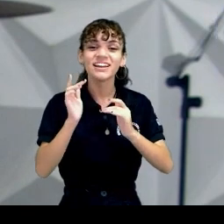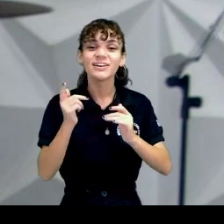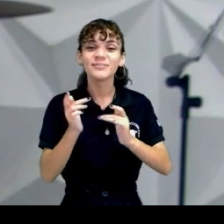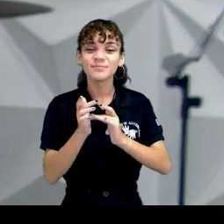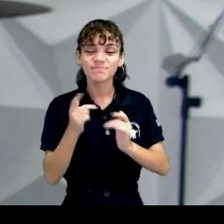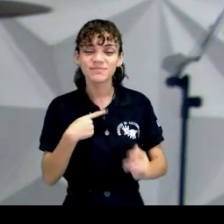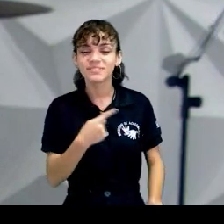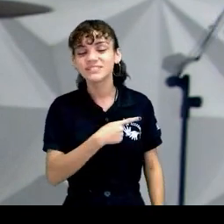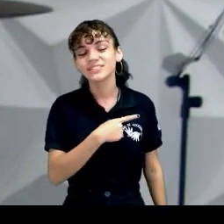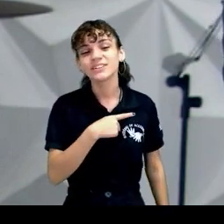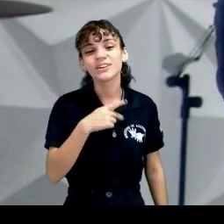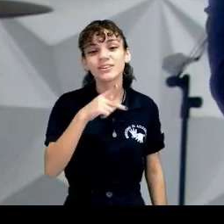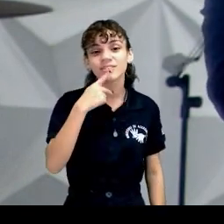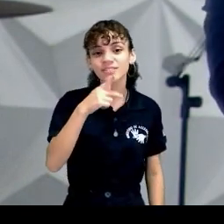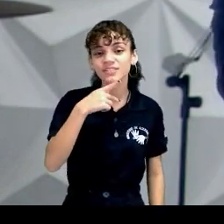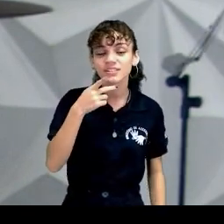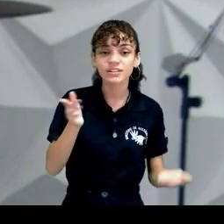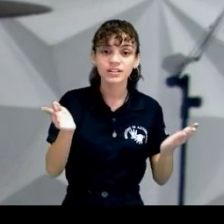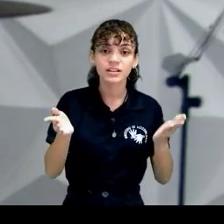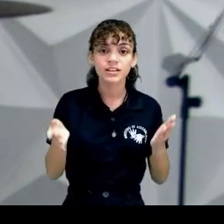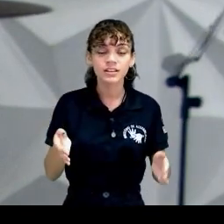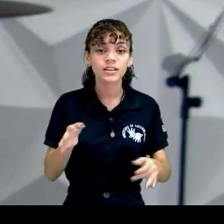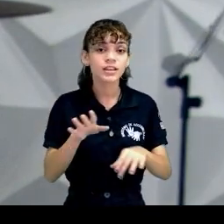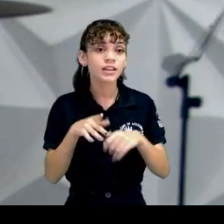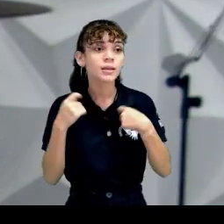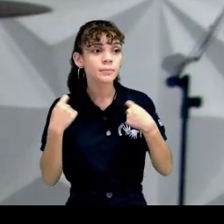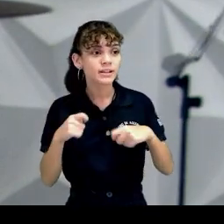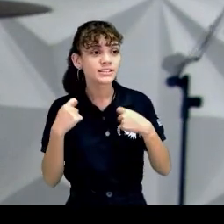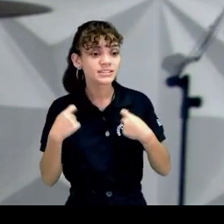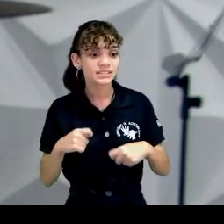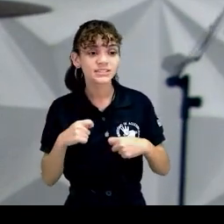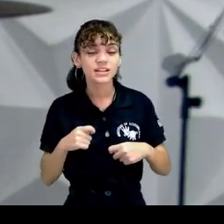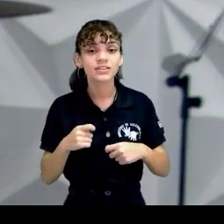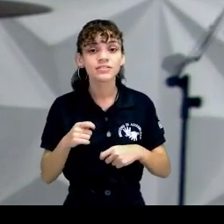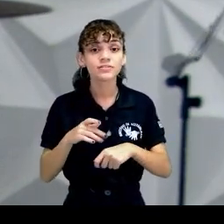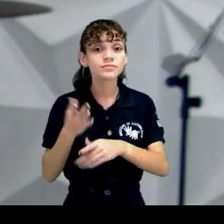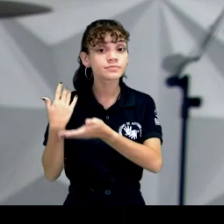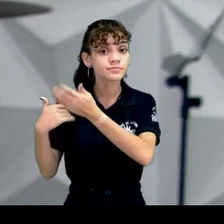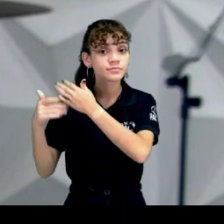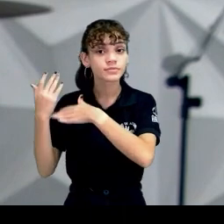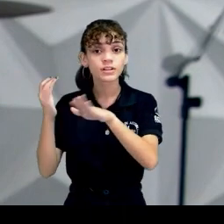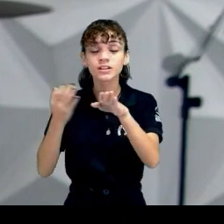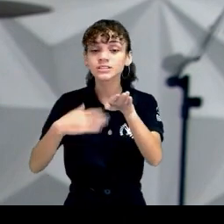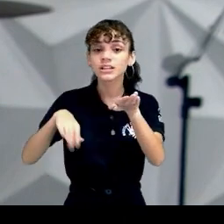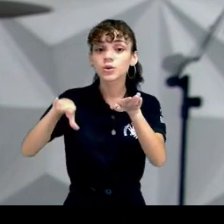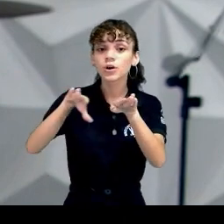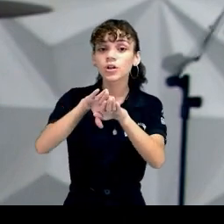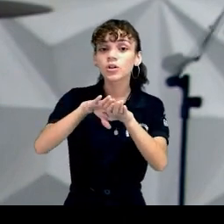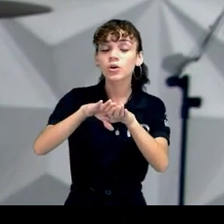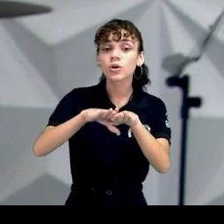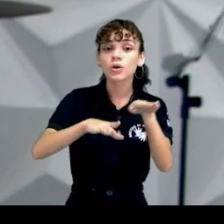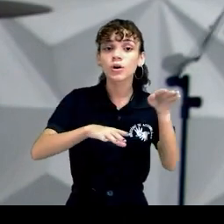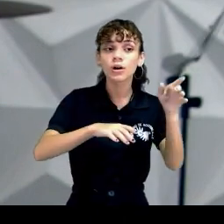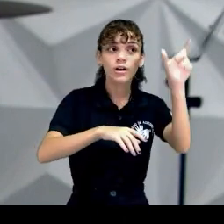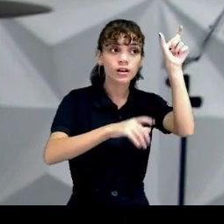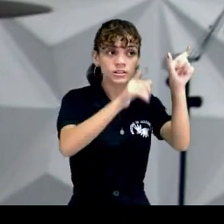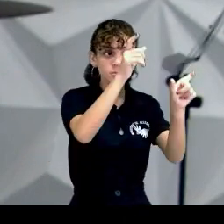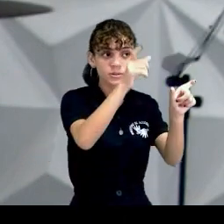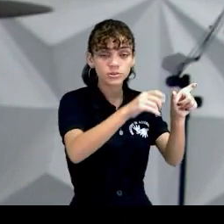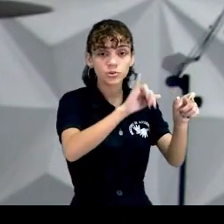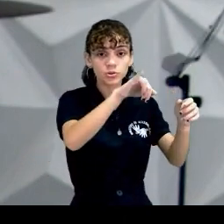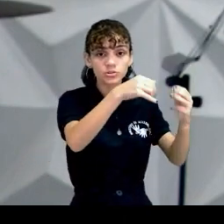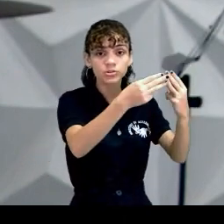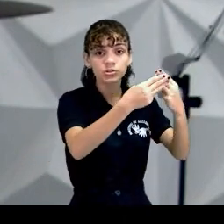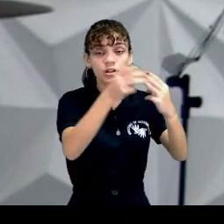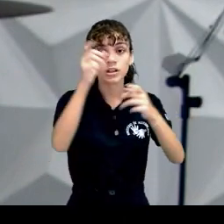samaritano aos demais judeus. E os irmãos estão cansados de ouvir isso, sabem disso, que judeus e samaritanos não conseguiam